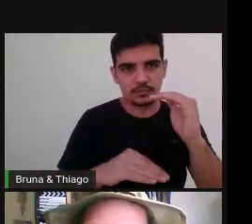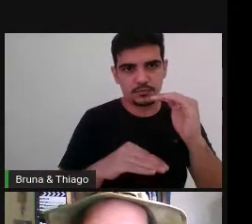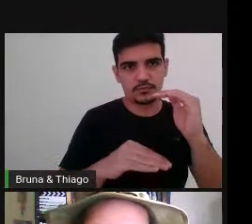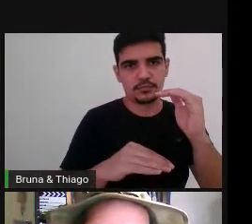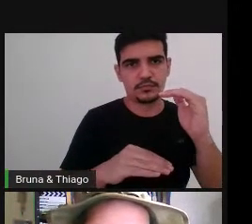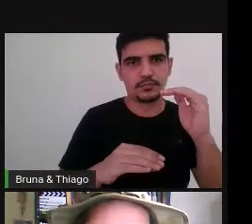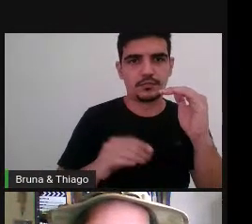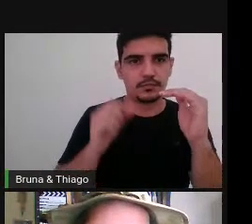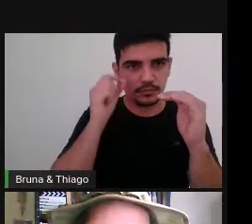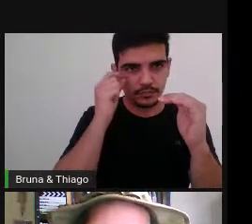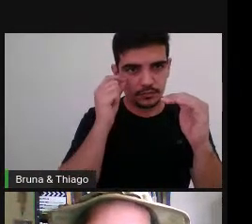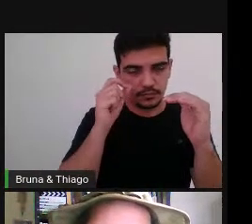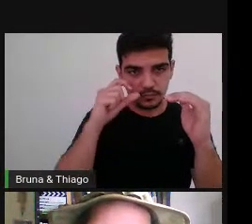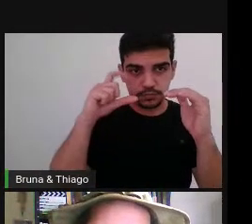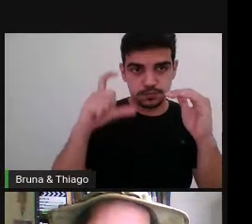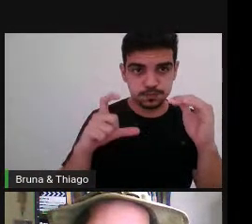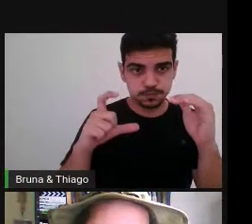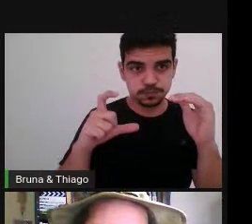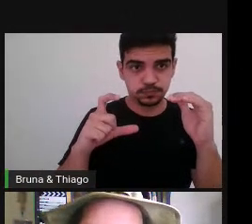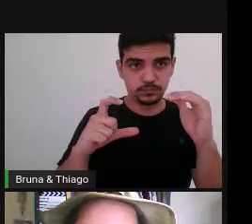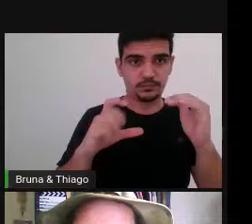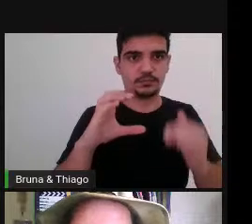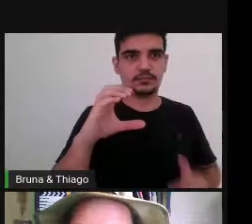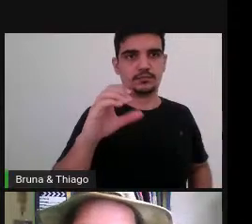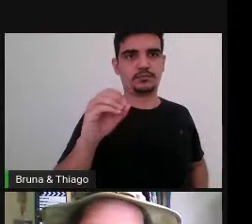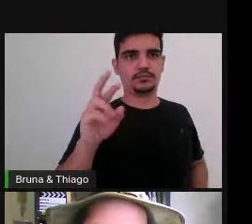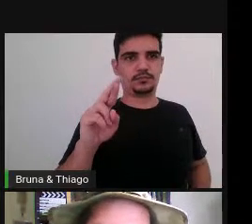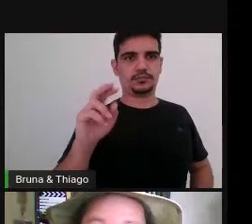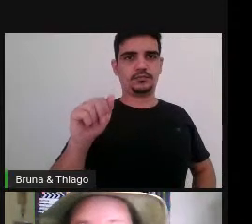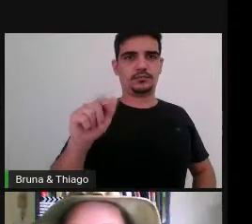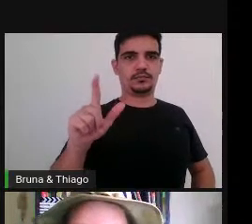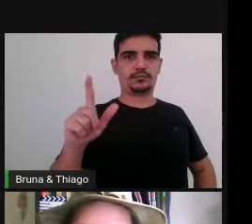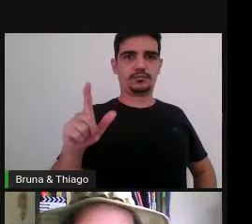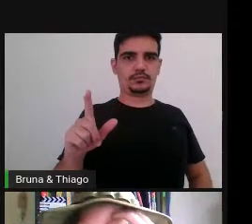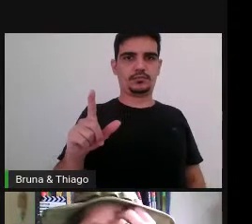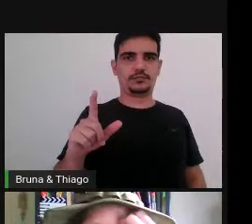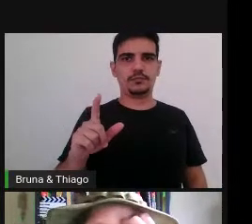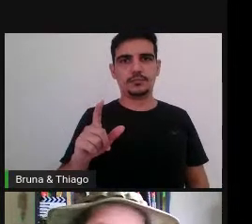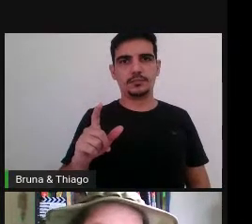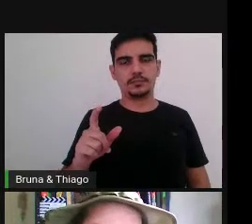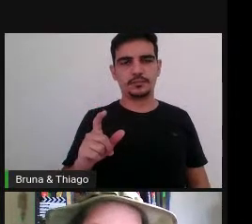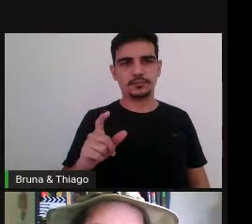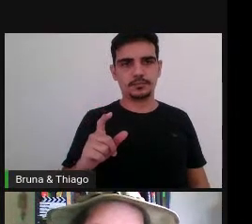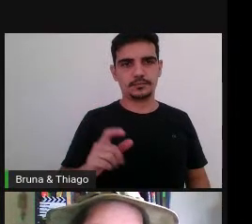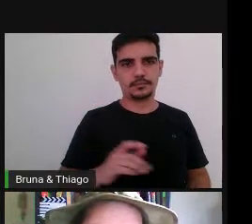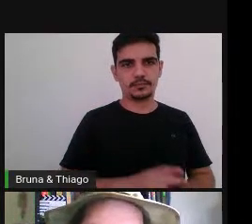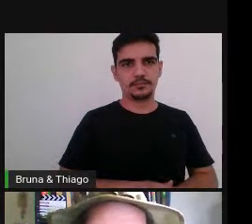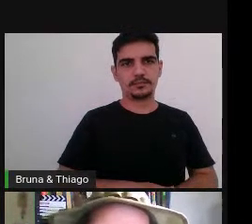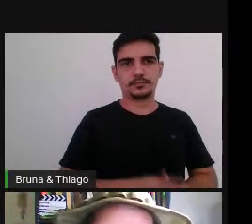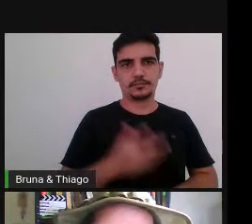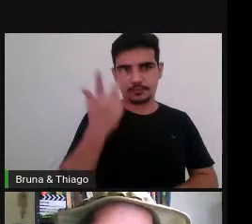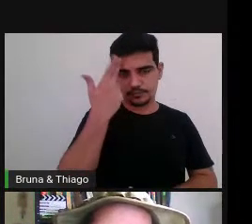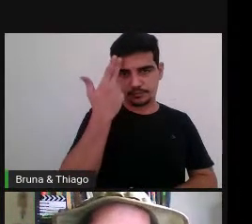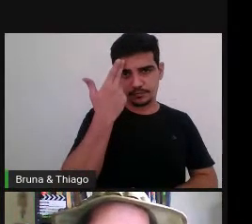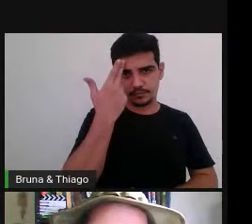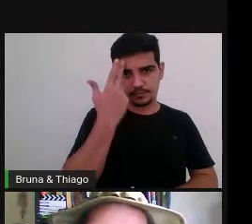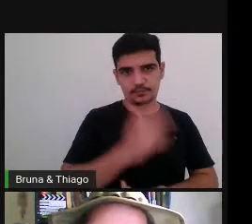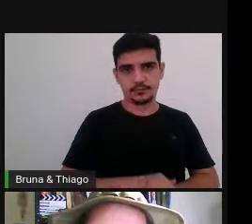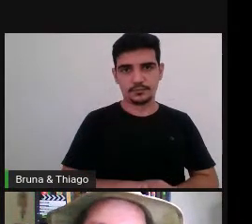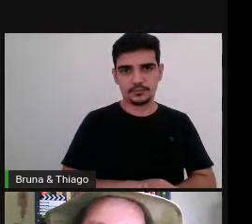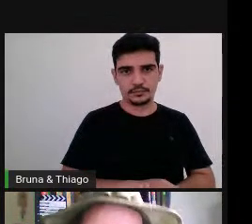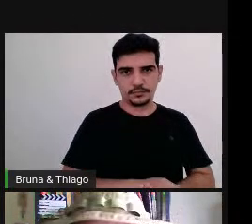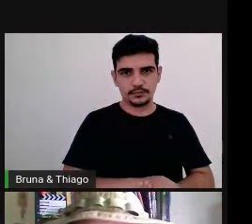O olho grande de duas cobras do gênero. Bom, o gênero muda um pouquinho aqui, mas